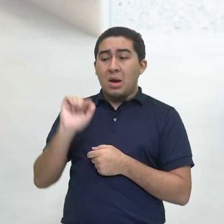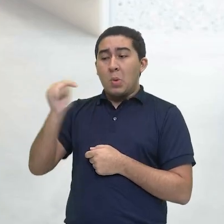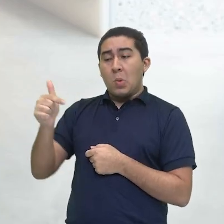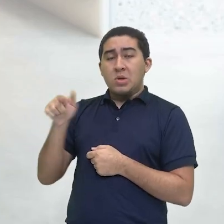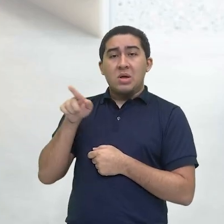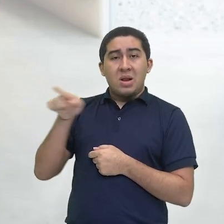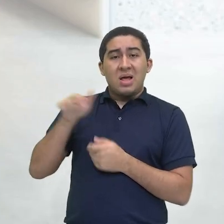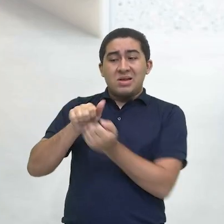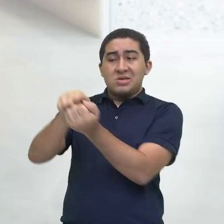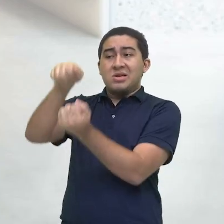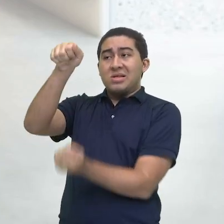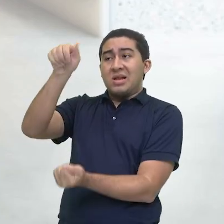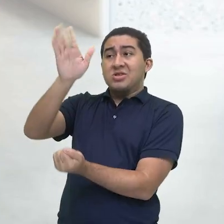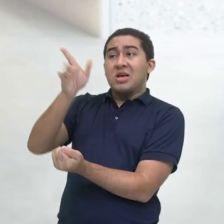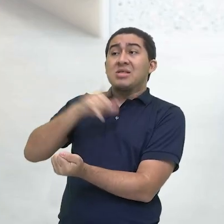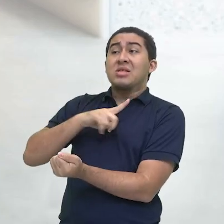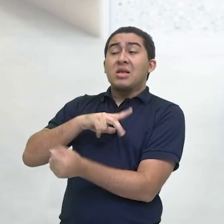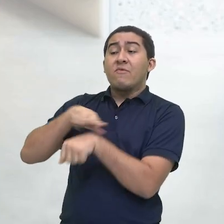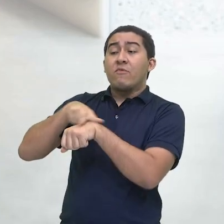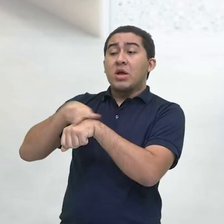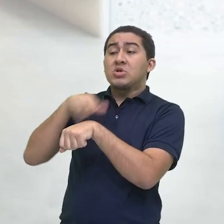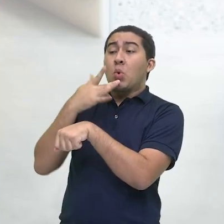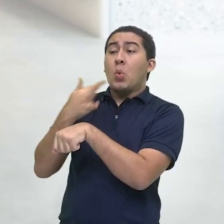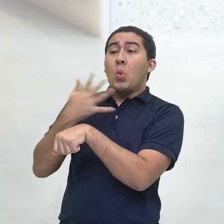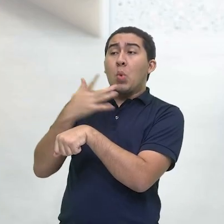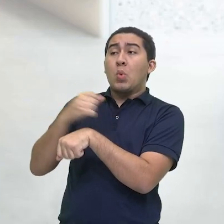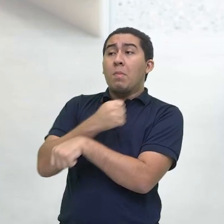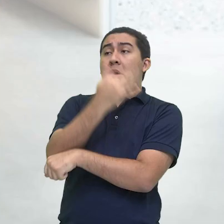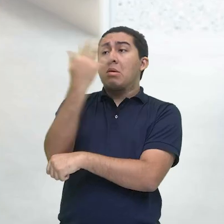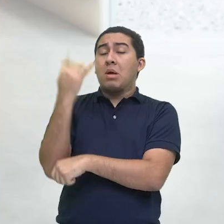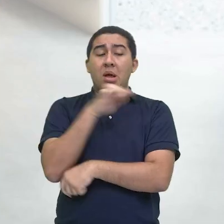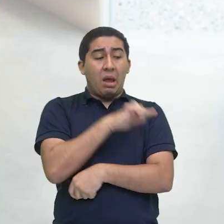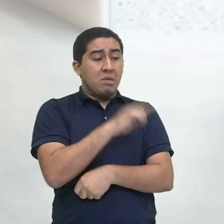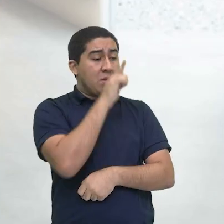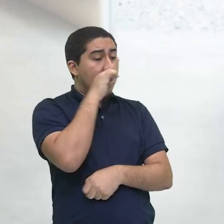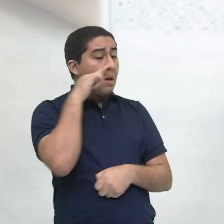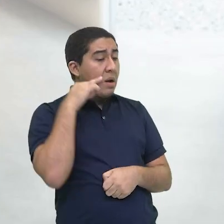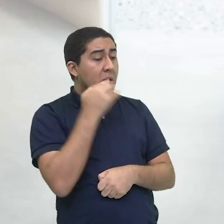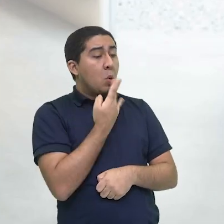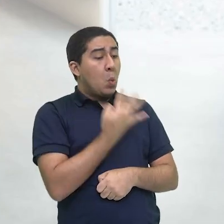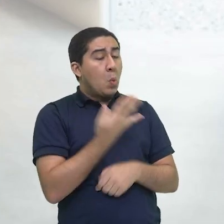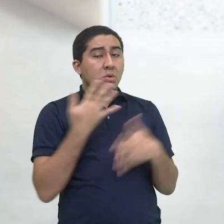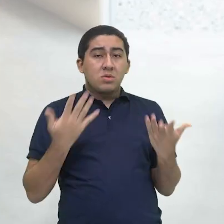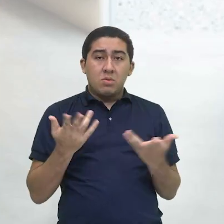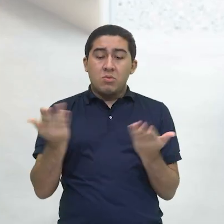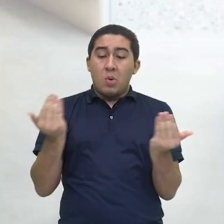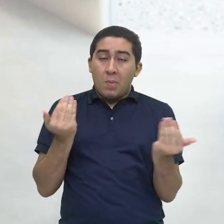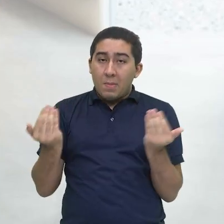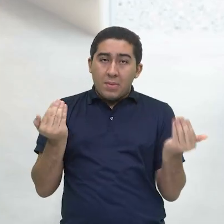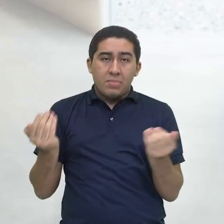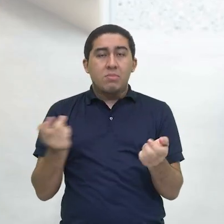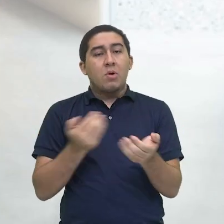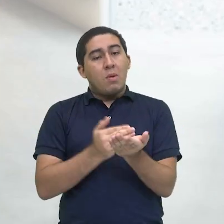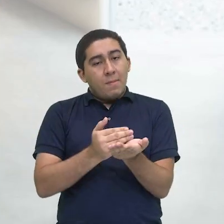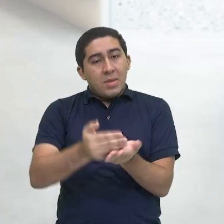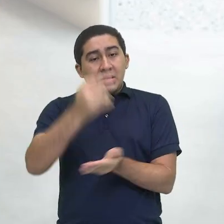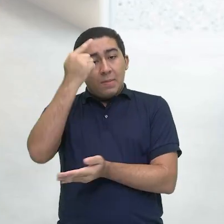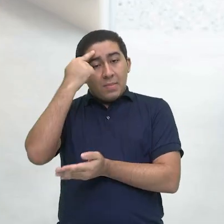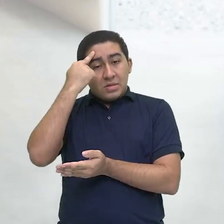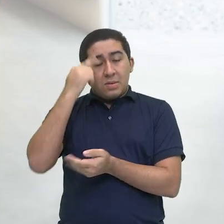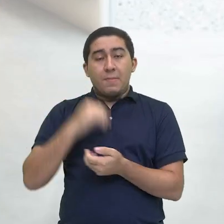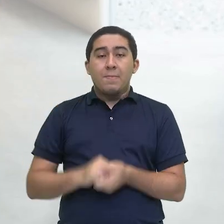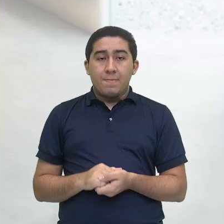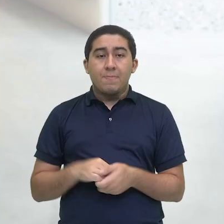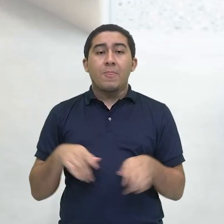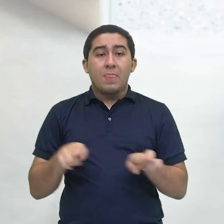está lá na janela está mais verde, a outra está mais amarelada, e aí você começa, né, a pensar, e